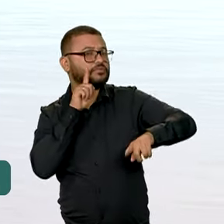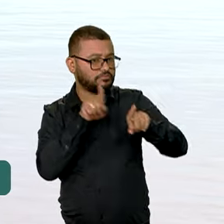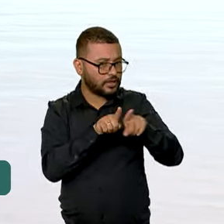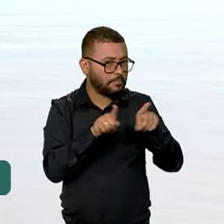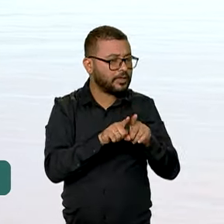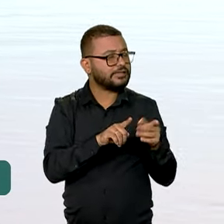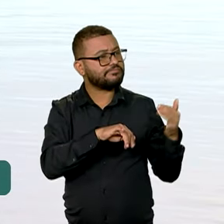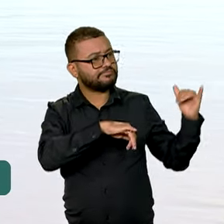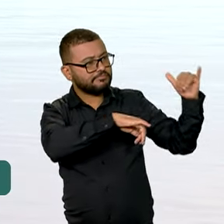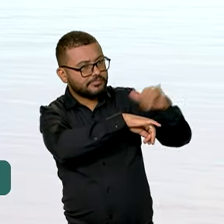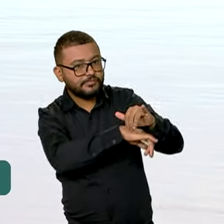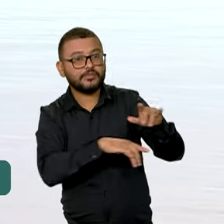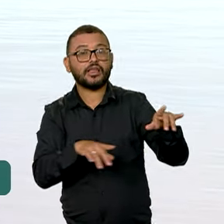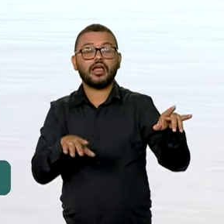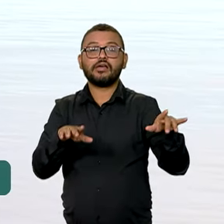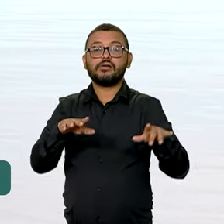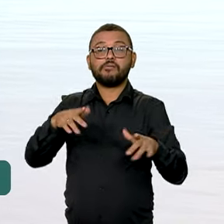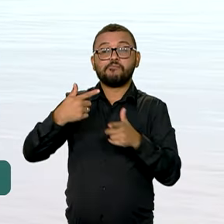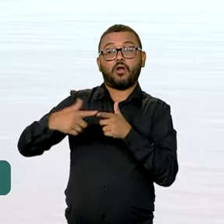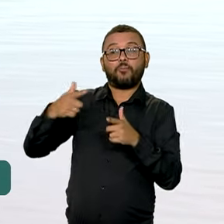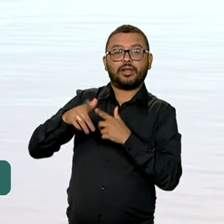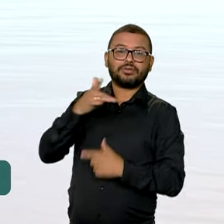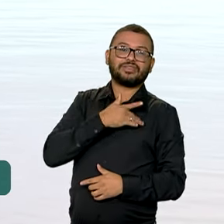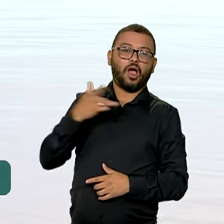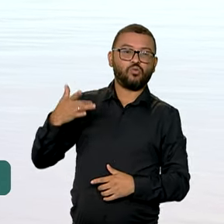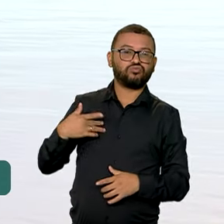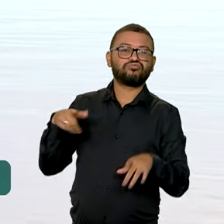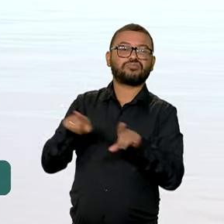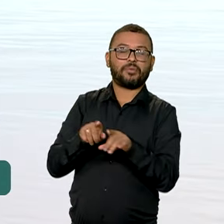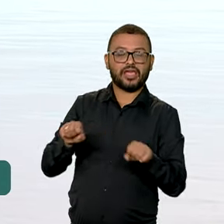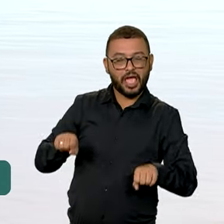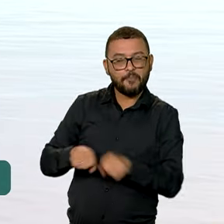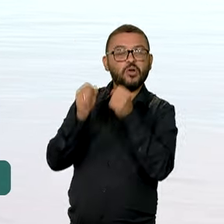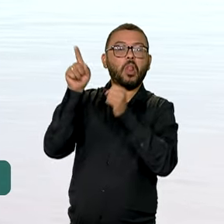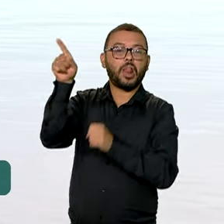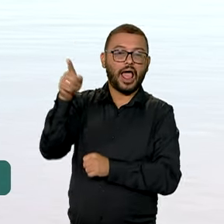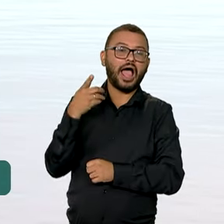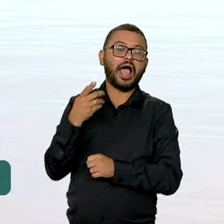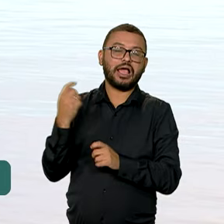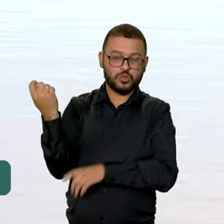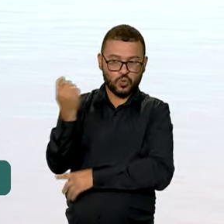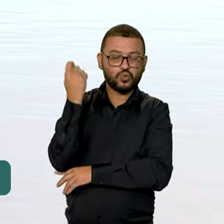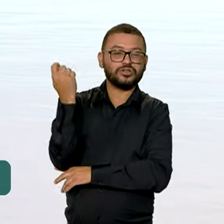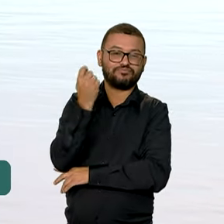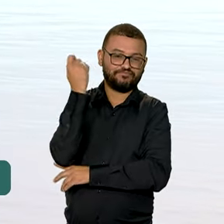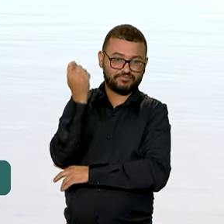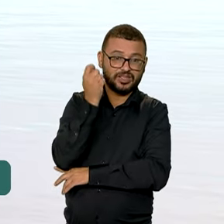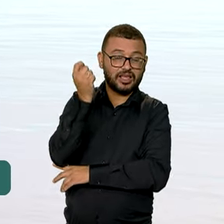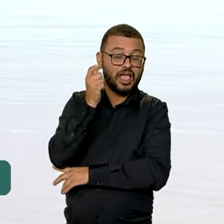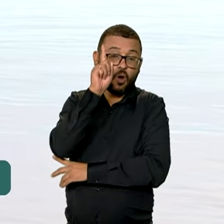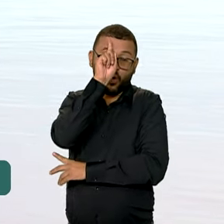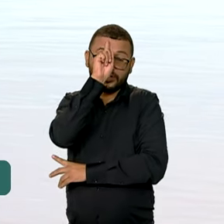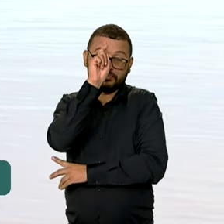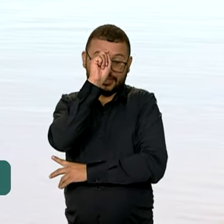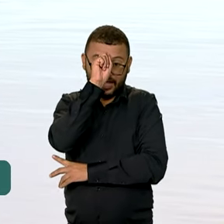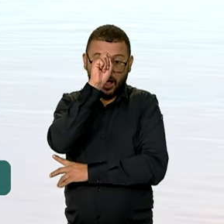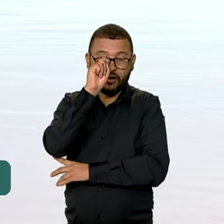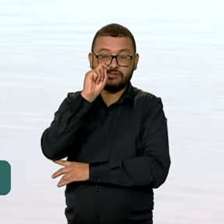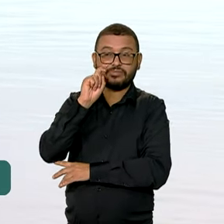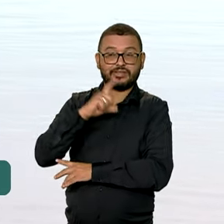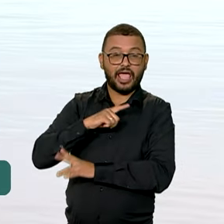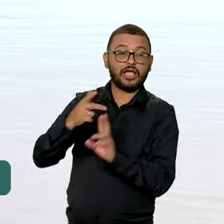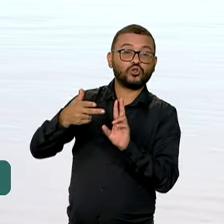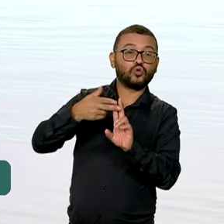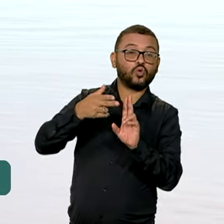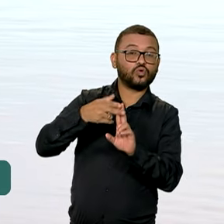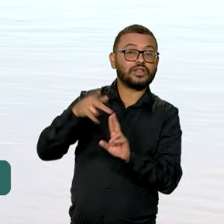A área da saúde também foi bastante afetada por aqui. Com a tragédia no Rio Grande do Sul, os hospitais que atendem pelo SUS